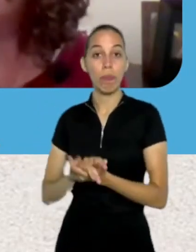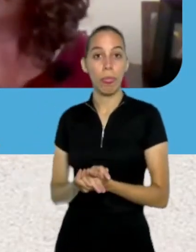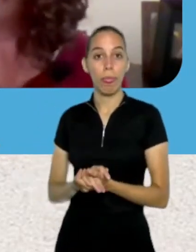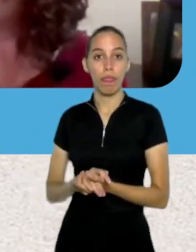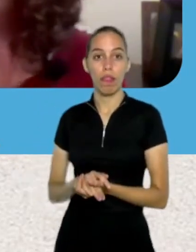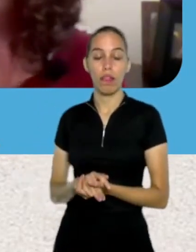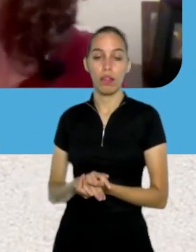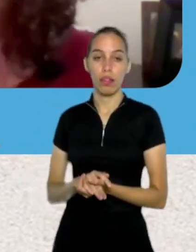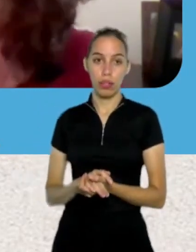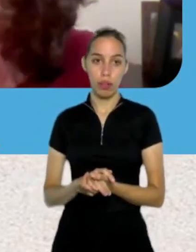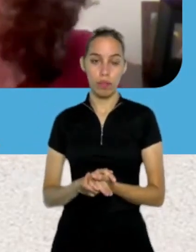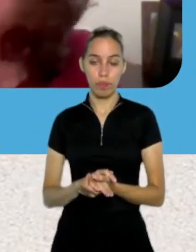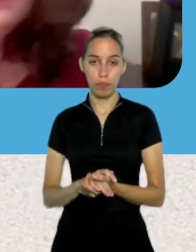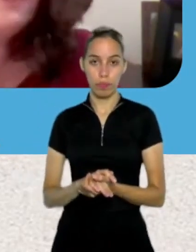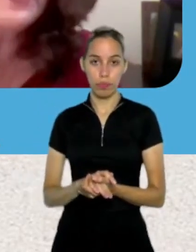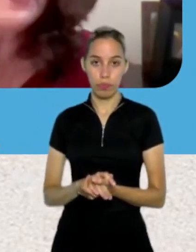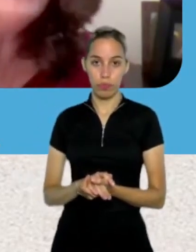Horizonte.